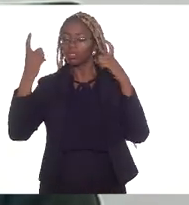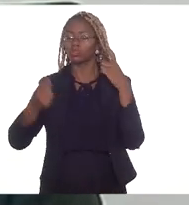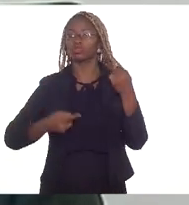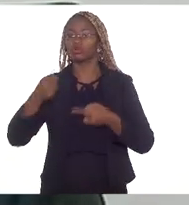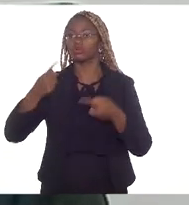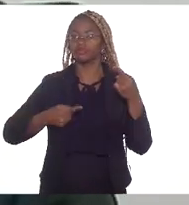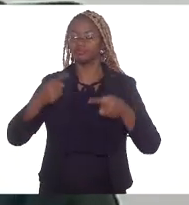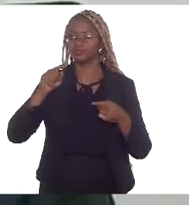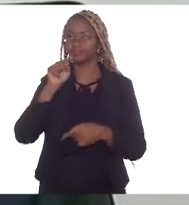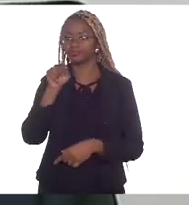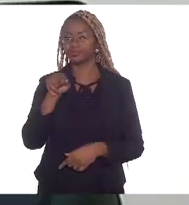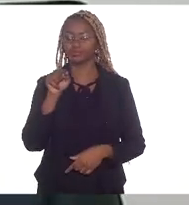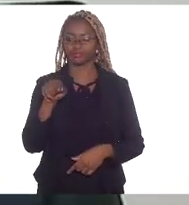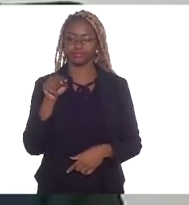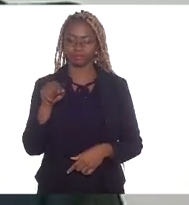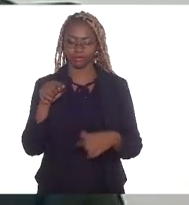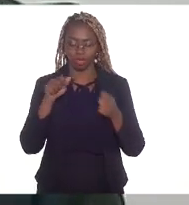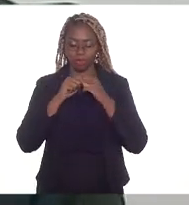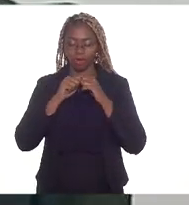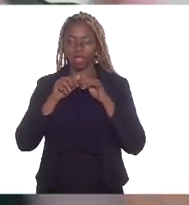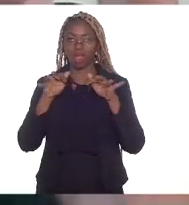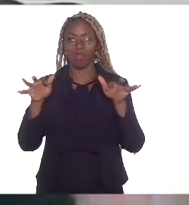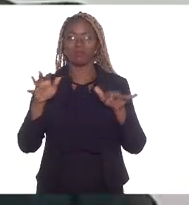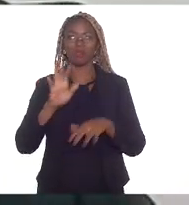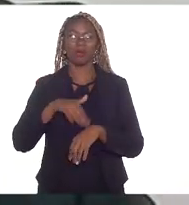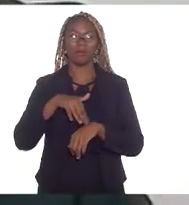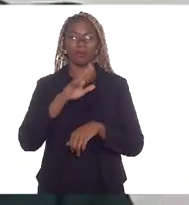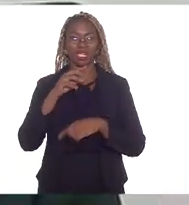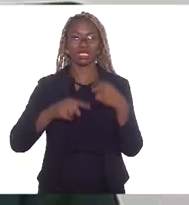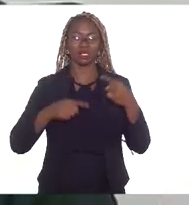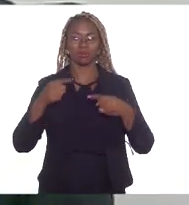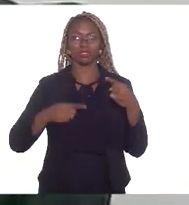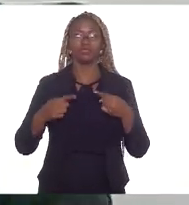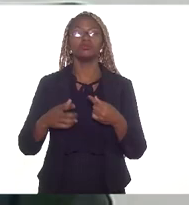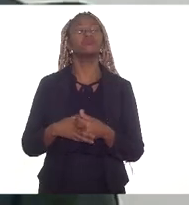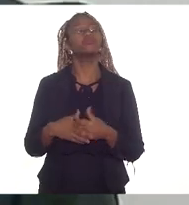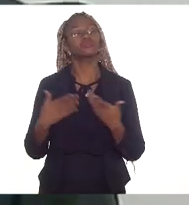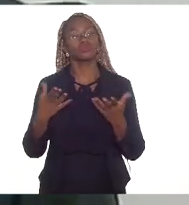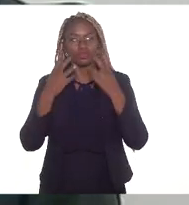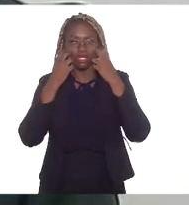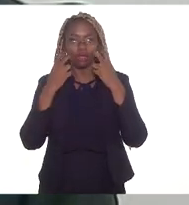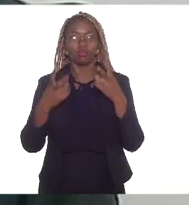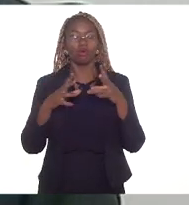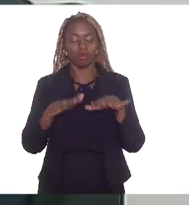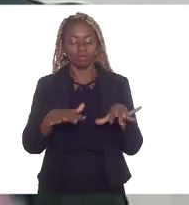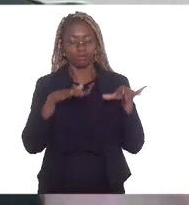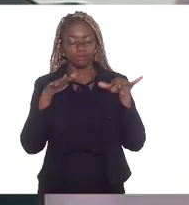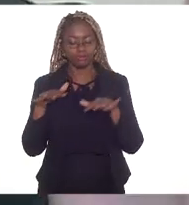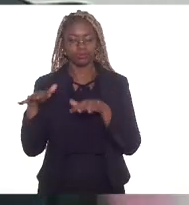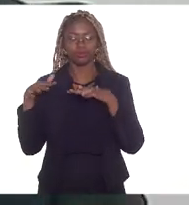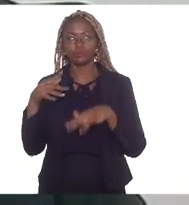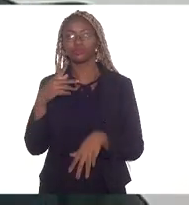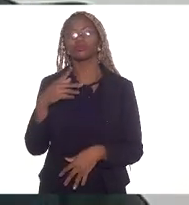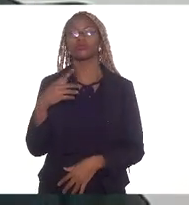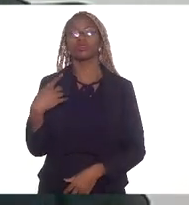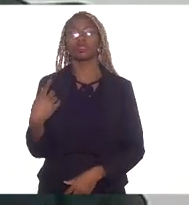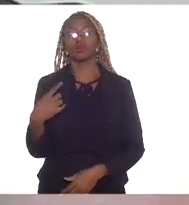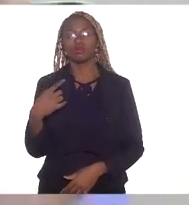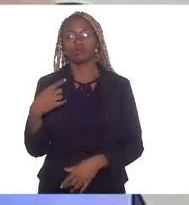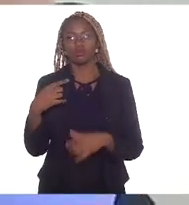isso com mais amplitude. E é nessa hora que o parlamento vai fazer o seu papel. Nós vamos aguardar